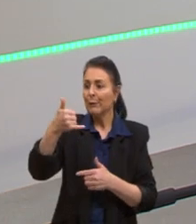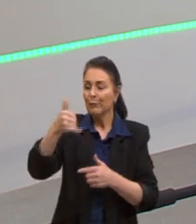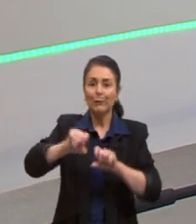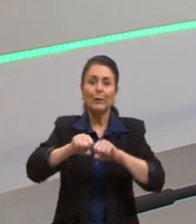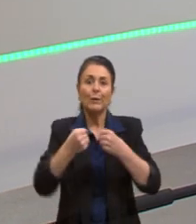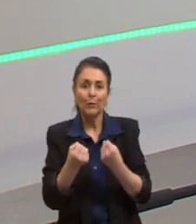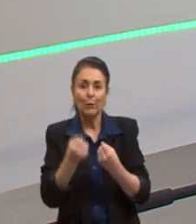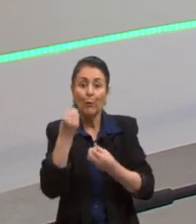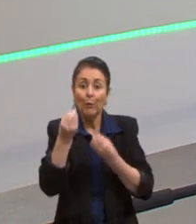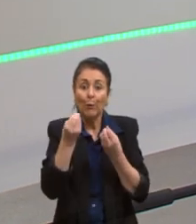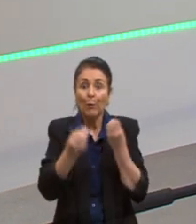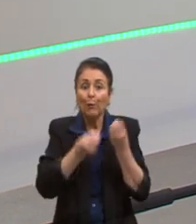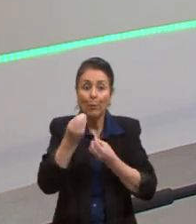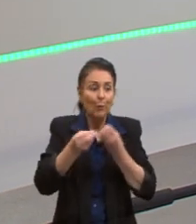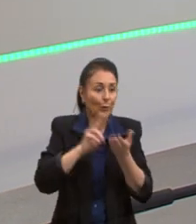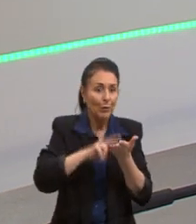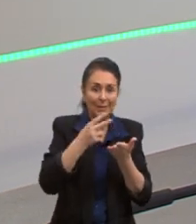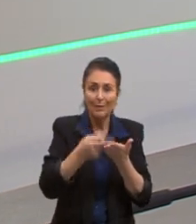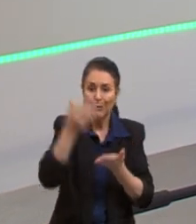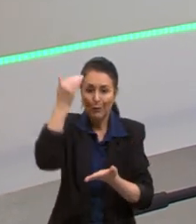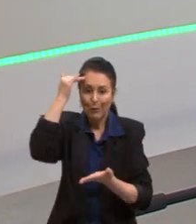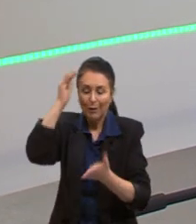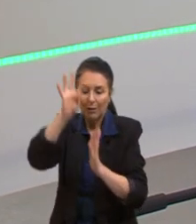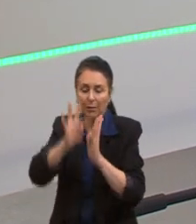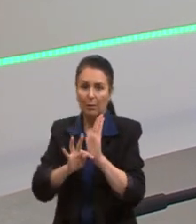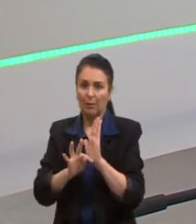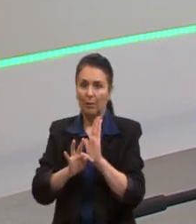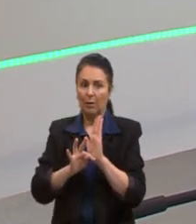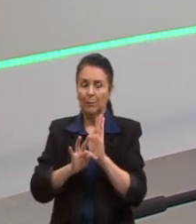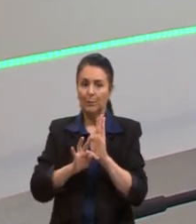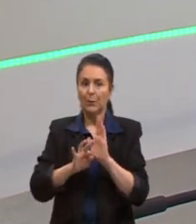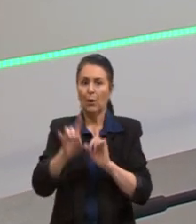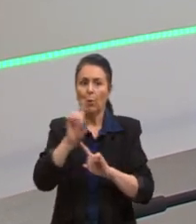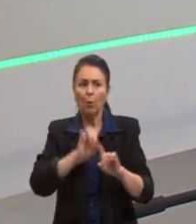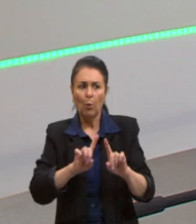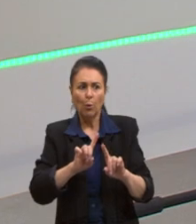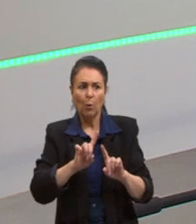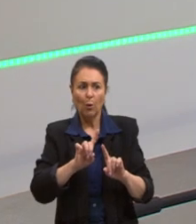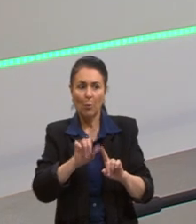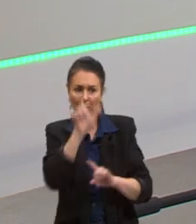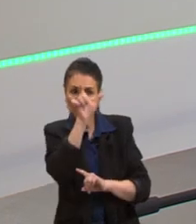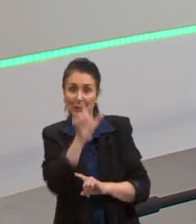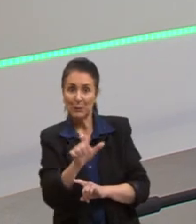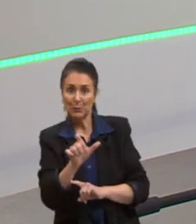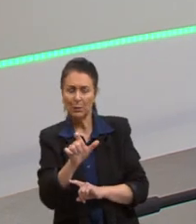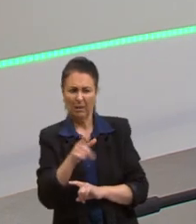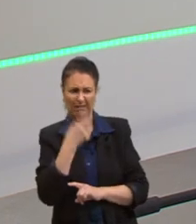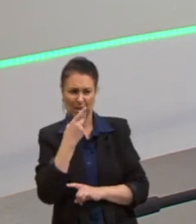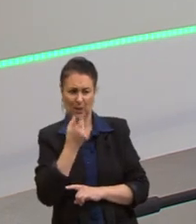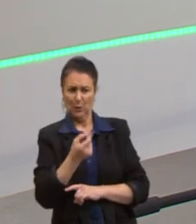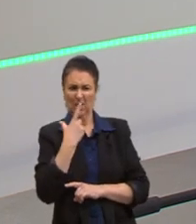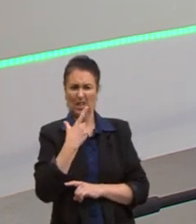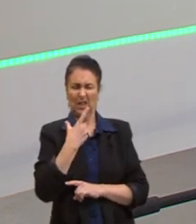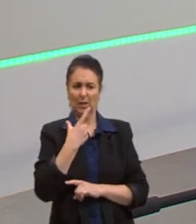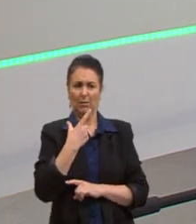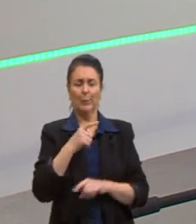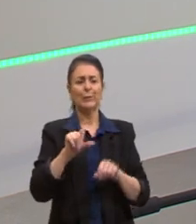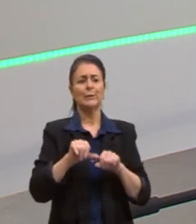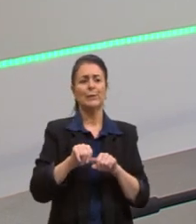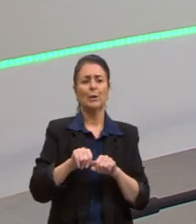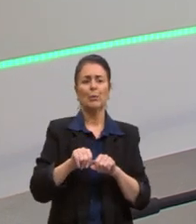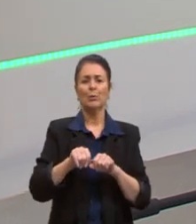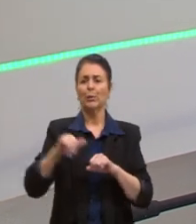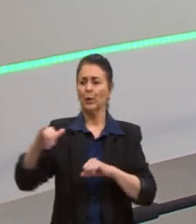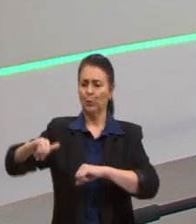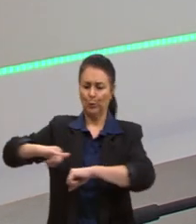e vão entender o texto ou alguém um estrangeiro que eu me deparei por exemplo numa rodoviária num aeroporto